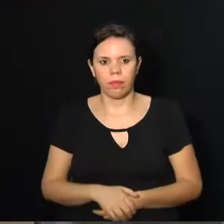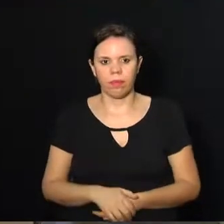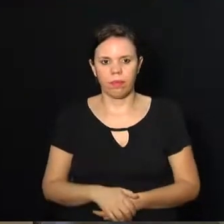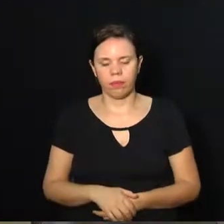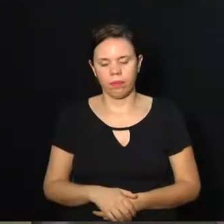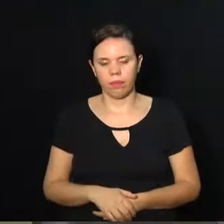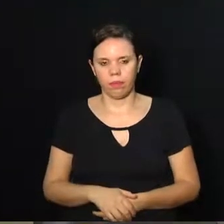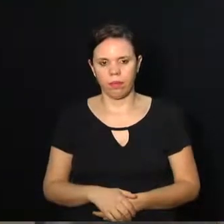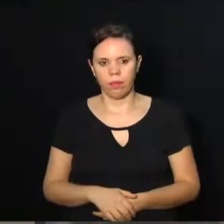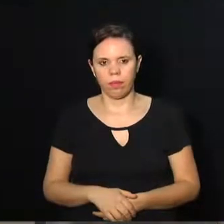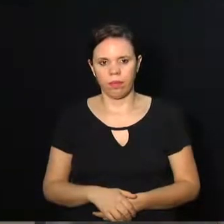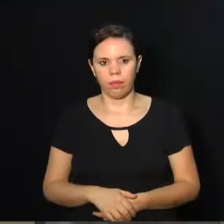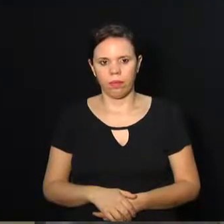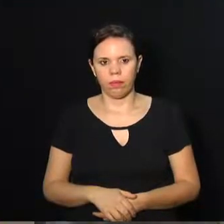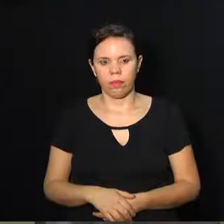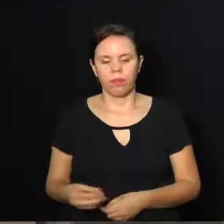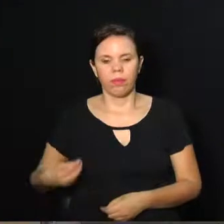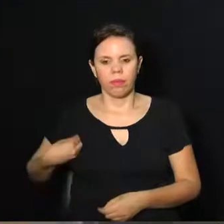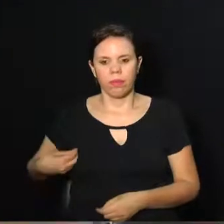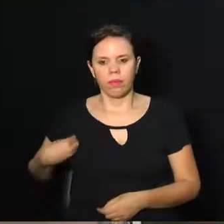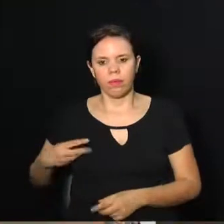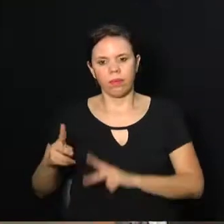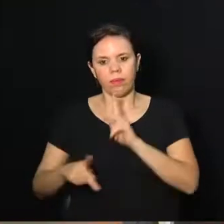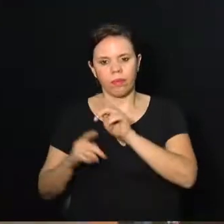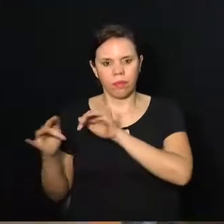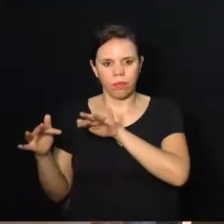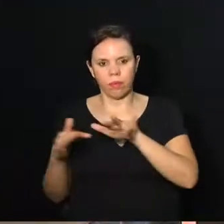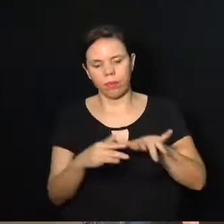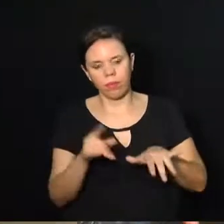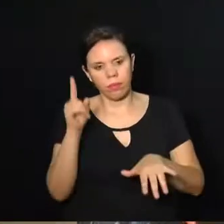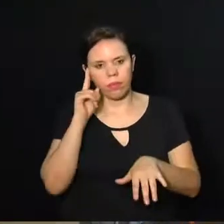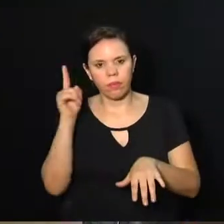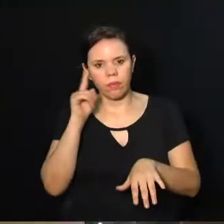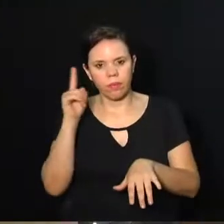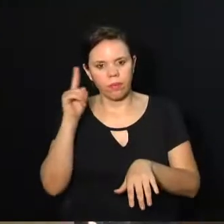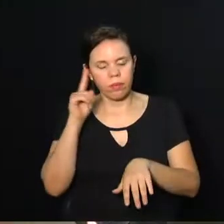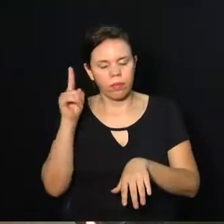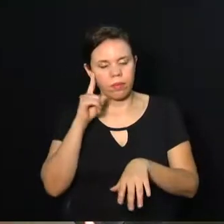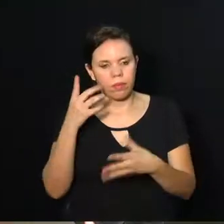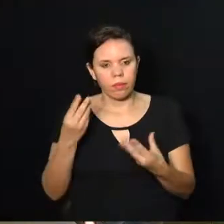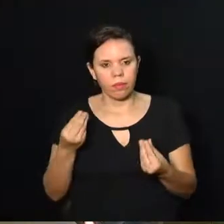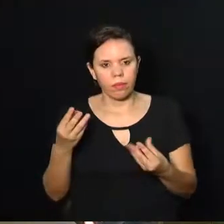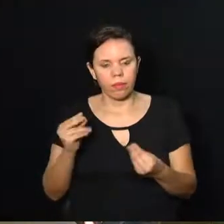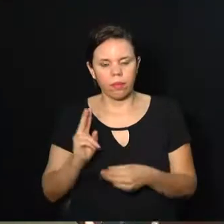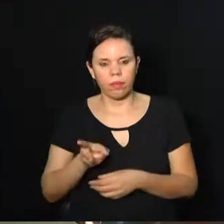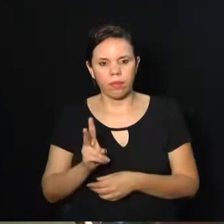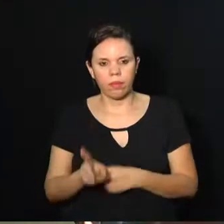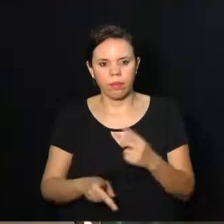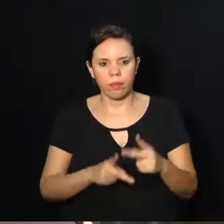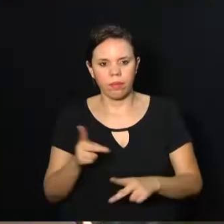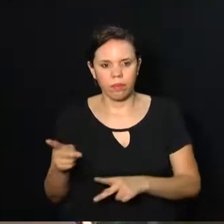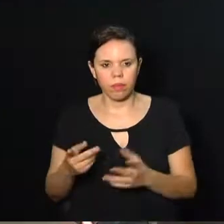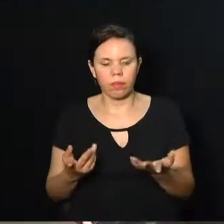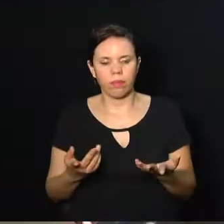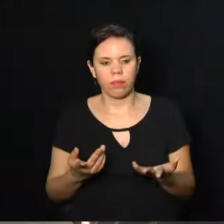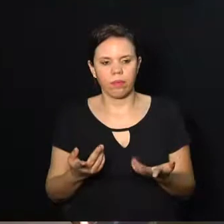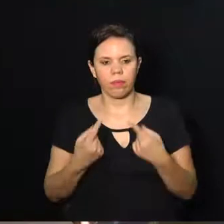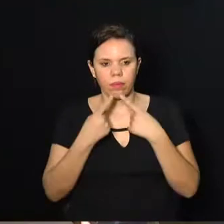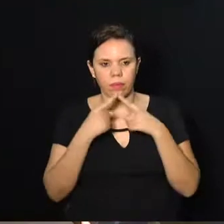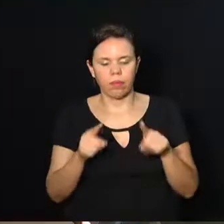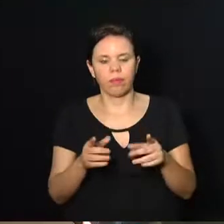Então a presença, né, da população era todos os dias com muita frequência e sempre trazendo